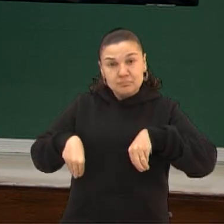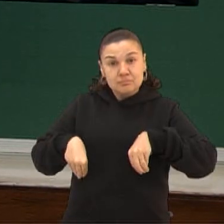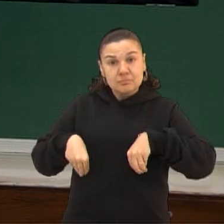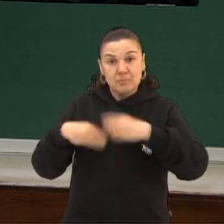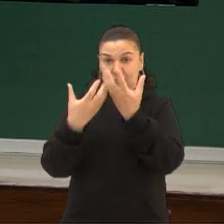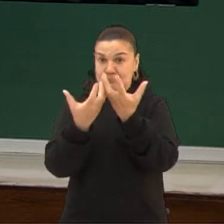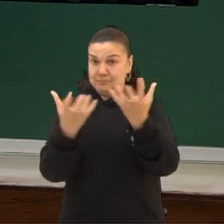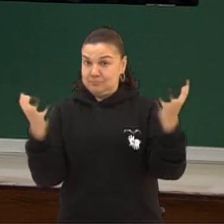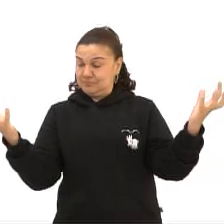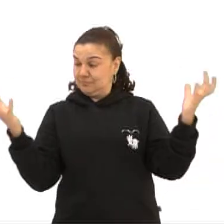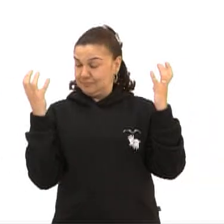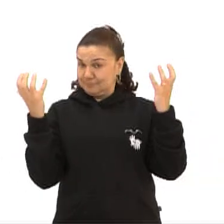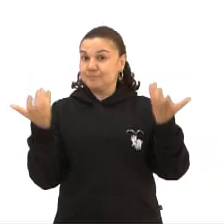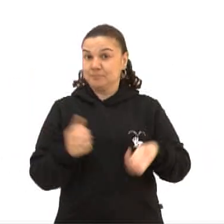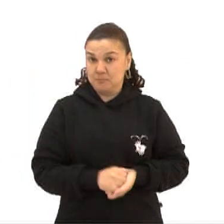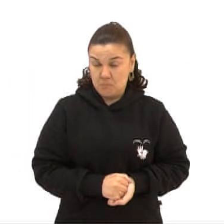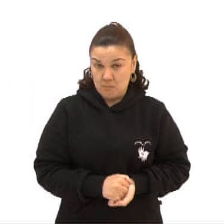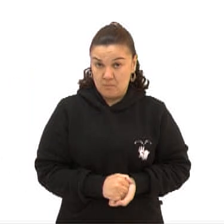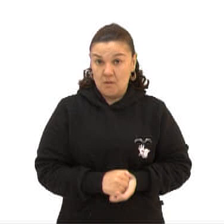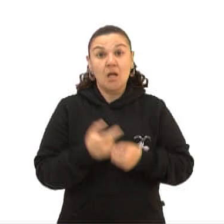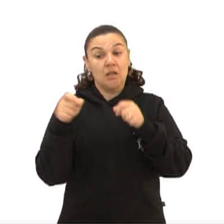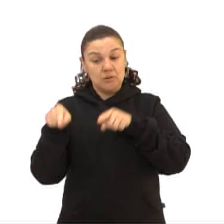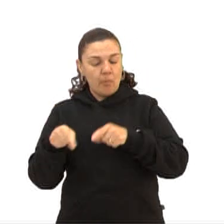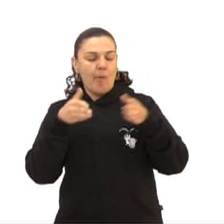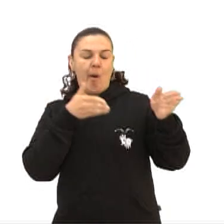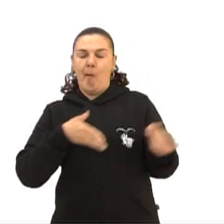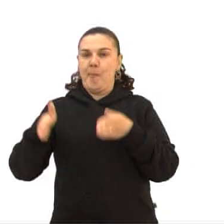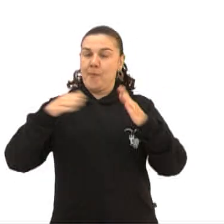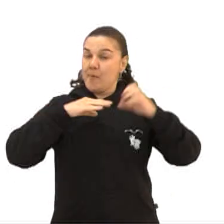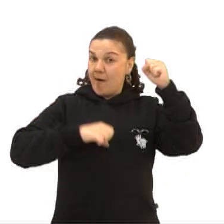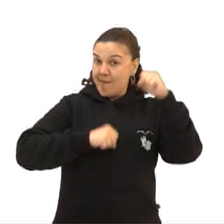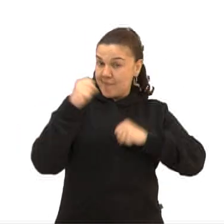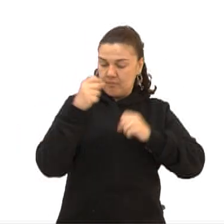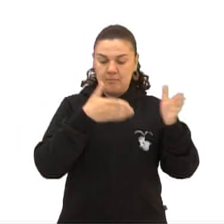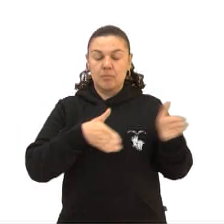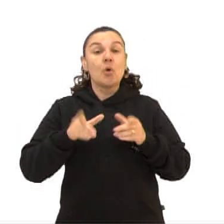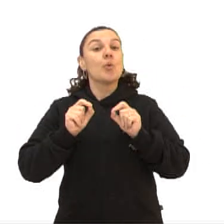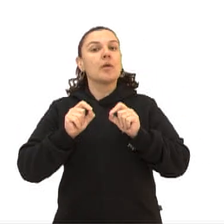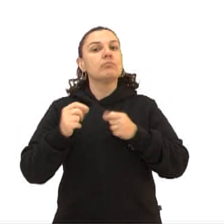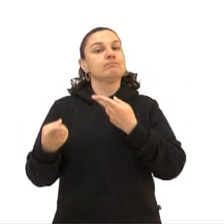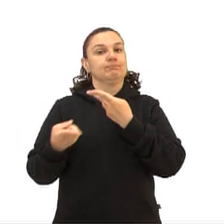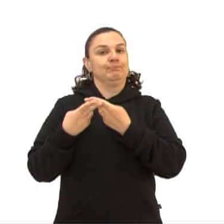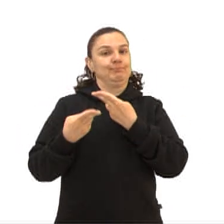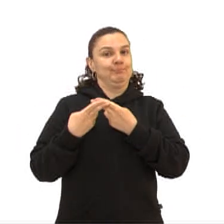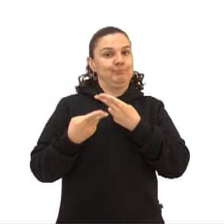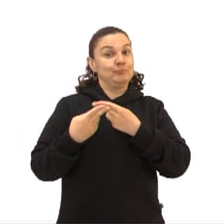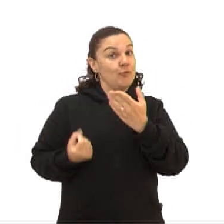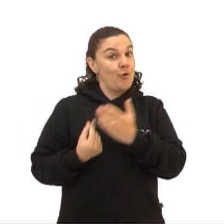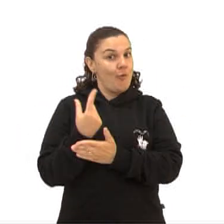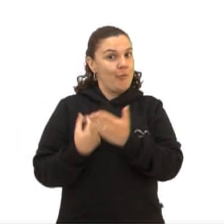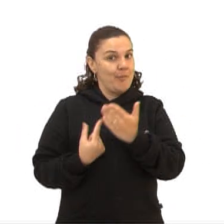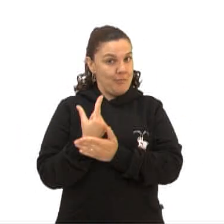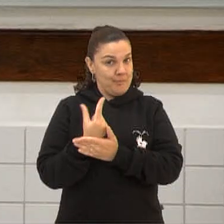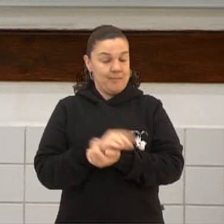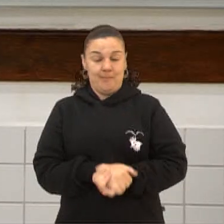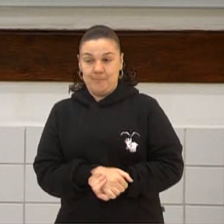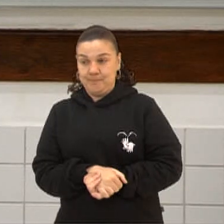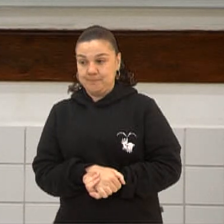ambiente. A produção, então, ela está vinculada ao consumo. Isso é outra coisa importante que a gente tem que